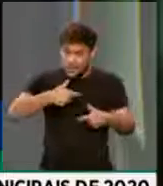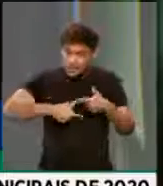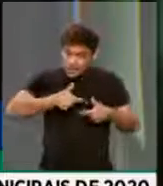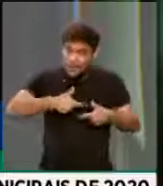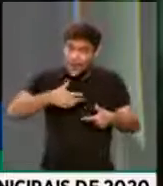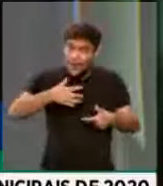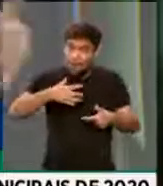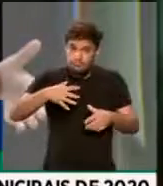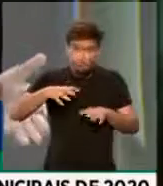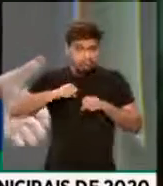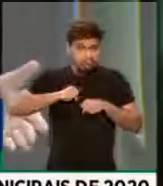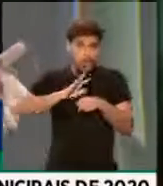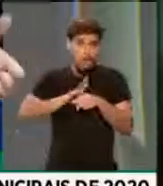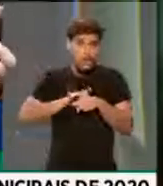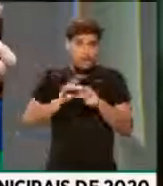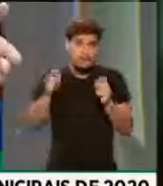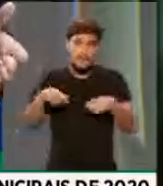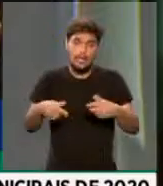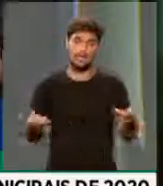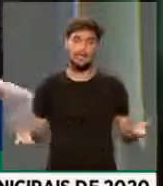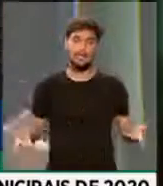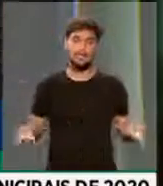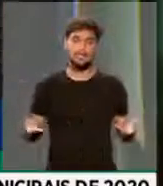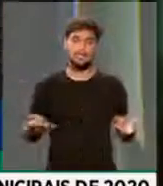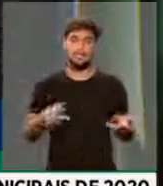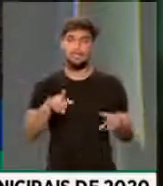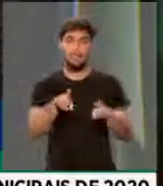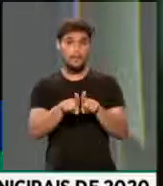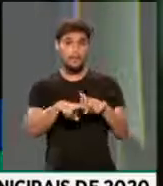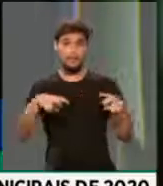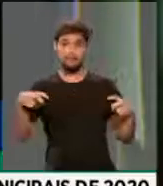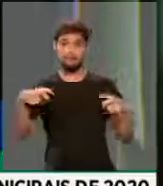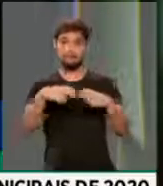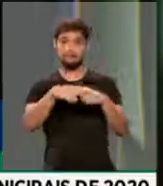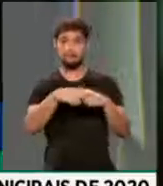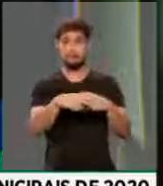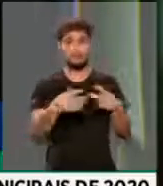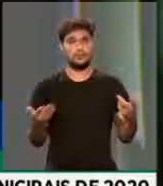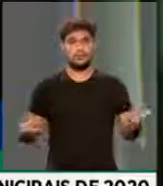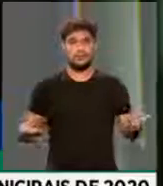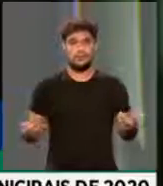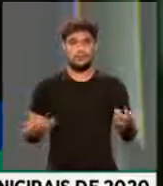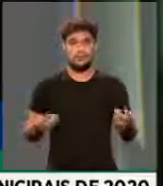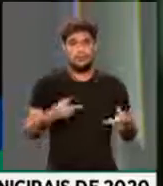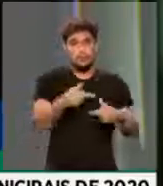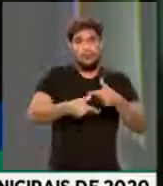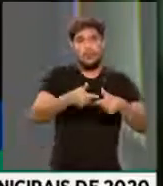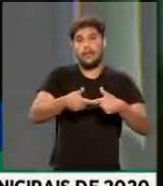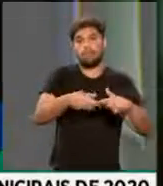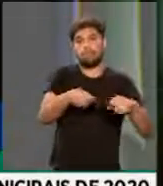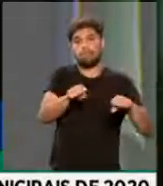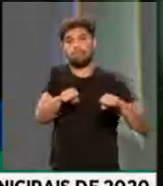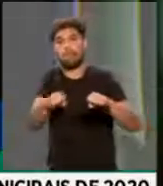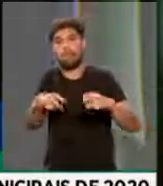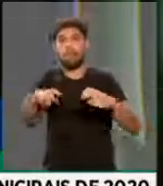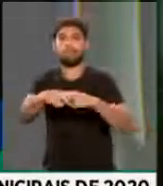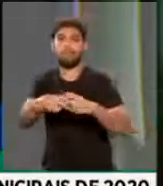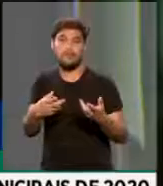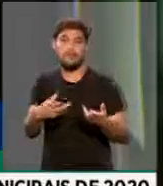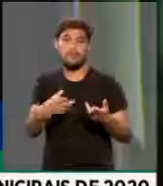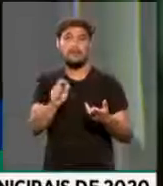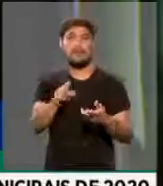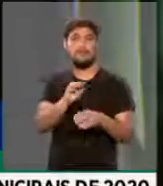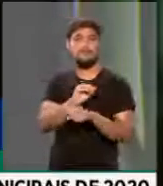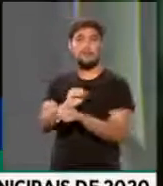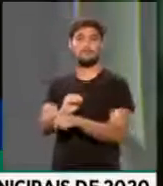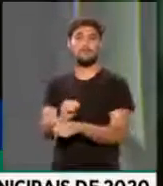doentes, inclusive em acidentes de trabalho, por causa de acidente de trabalho. Então é fundamental garantir